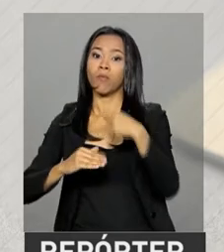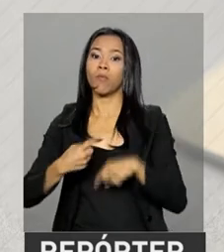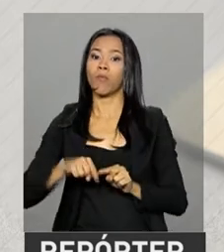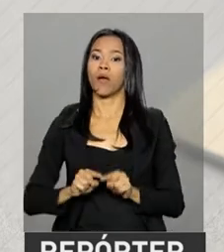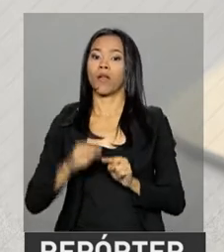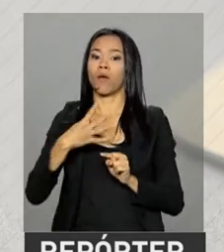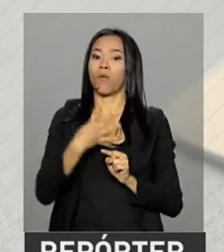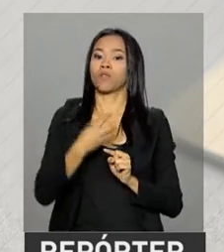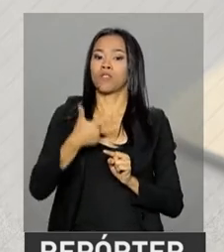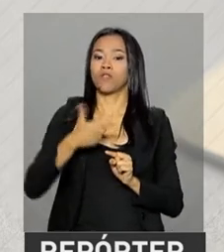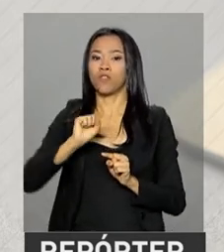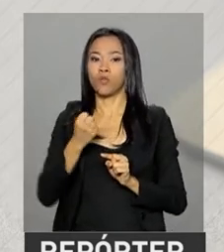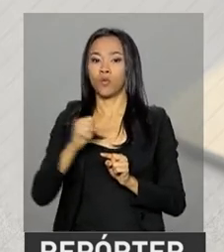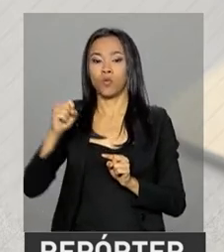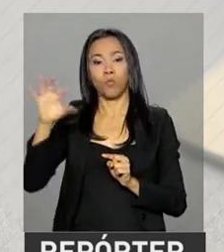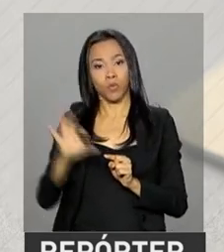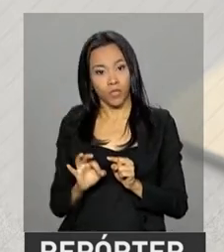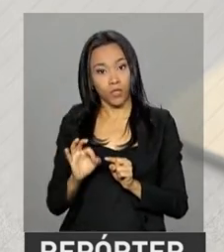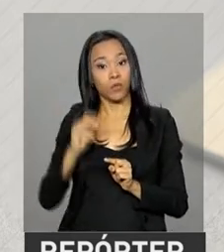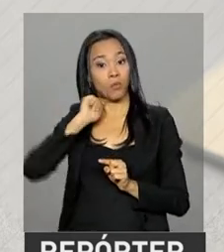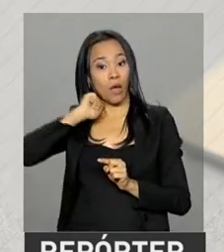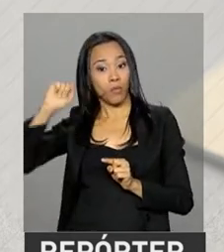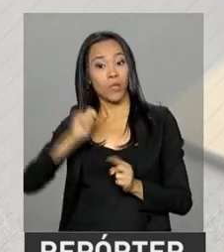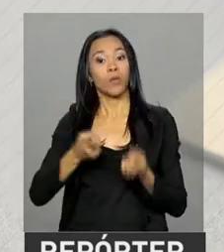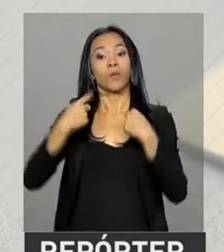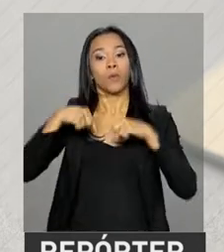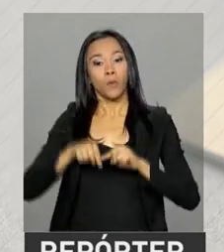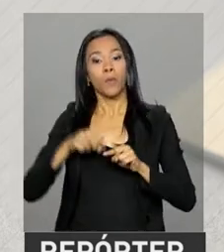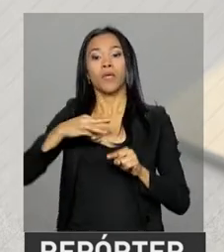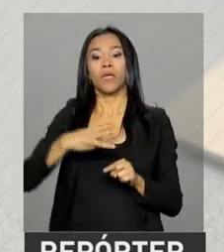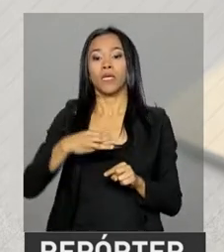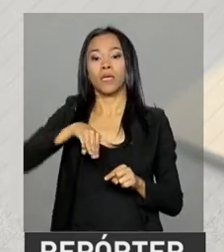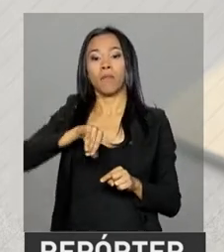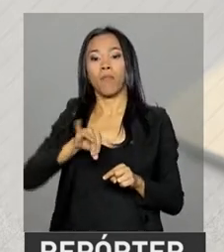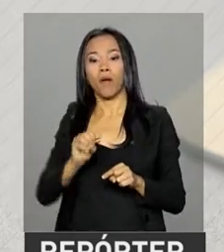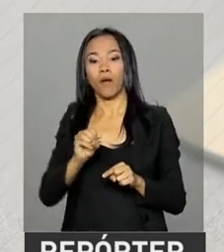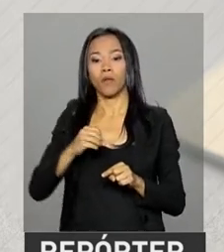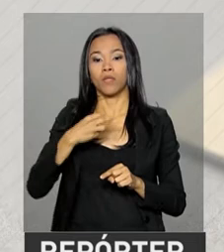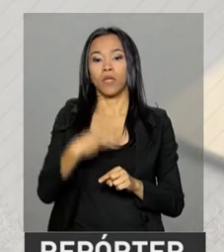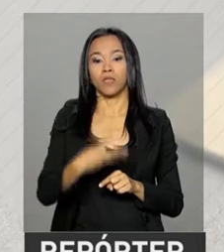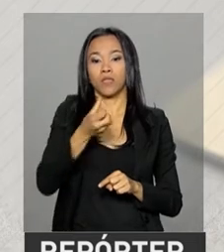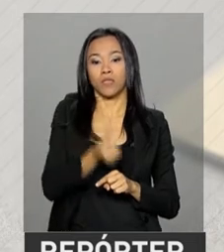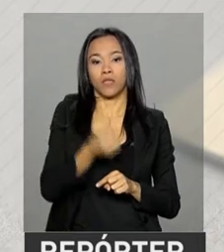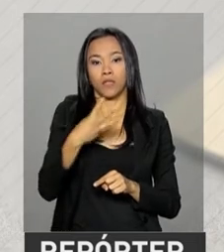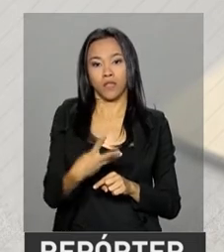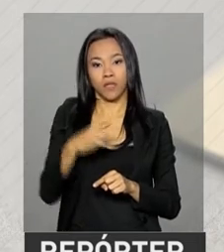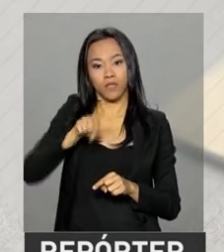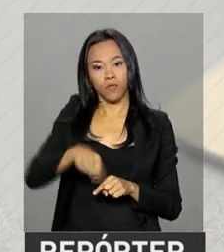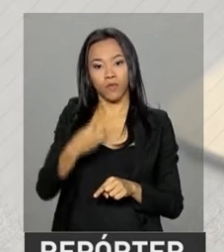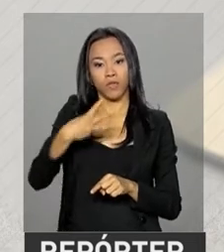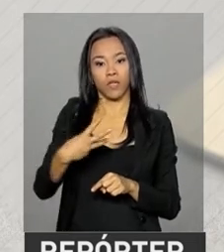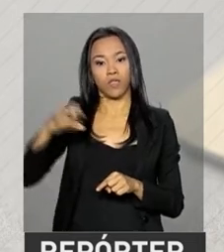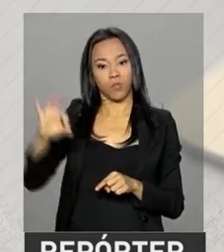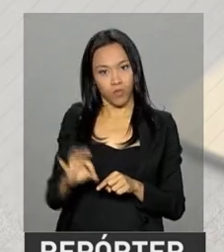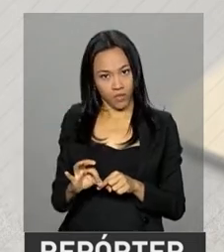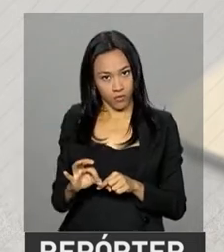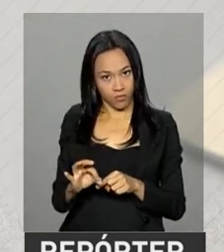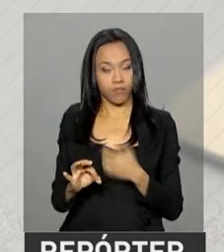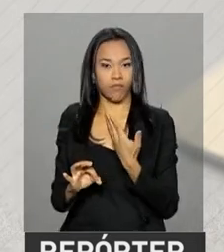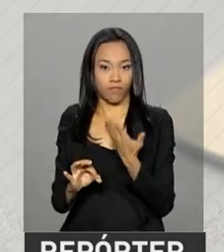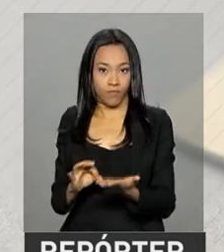428,1 por cento em abril e no mês de maio fecharam em 363 gla 3%